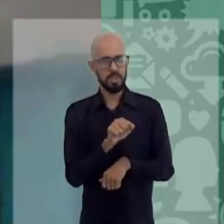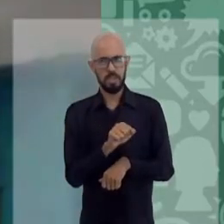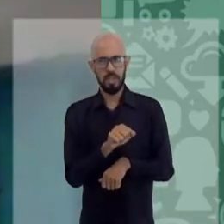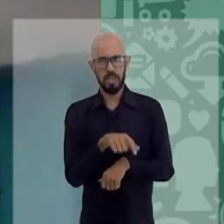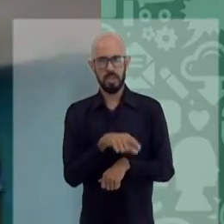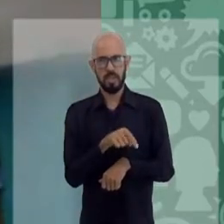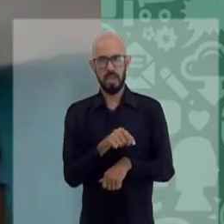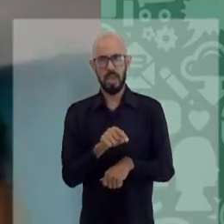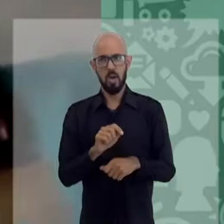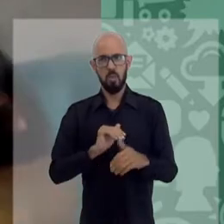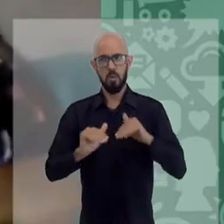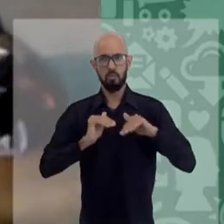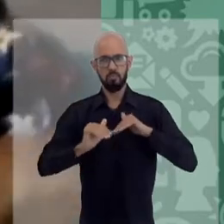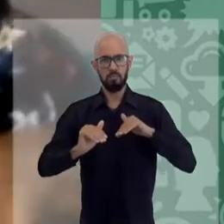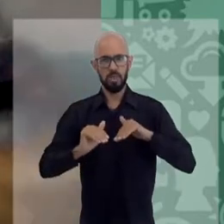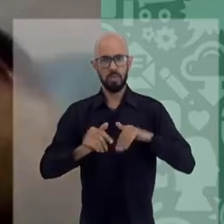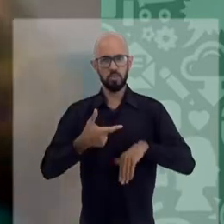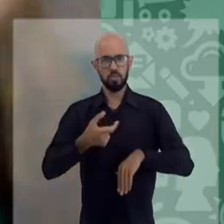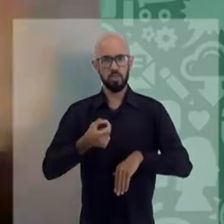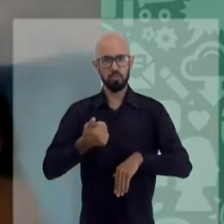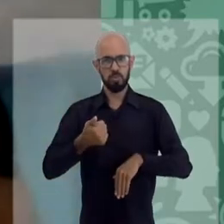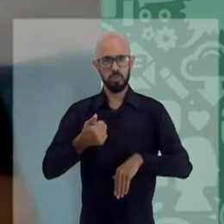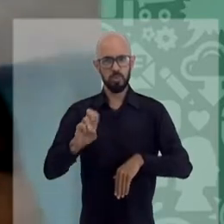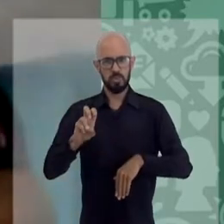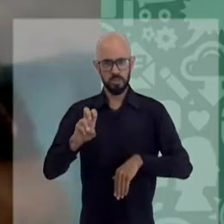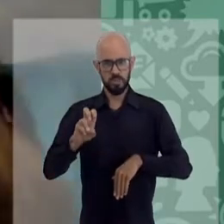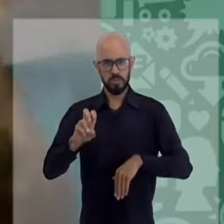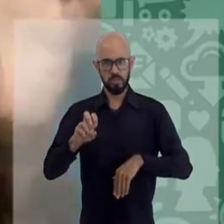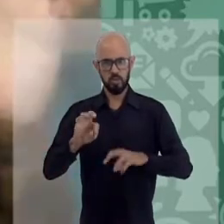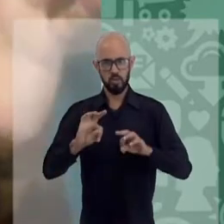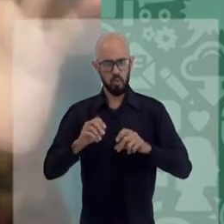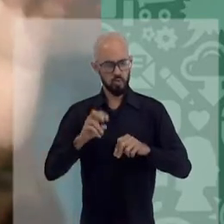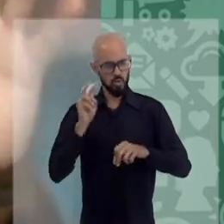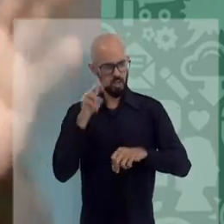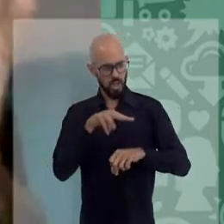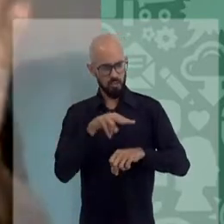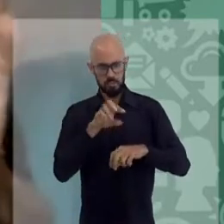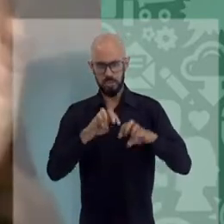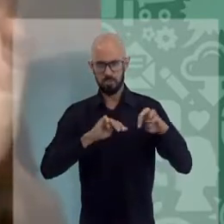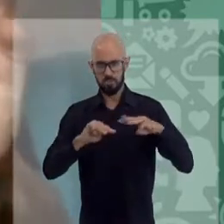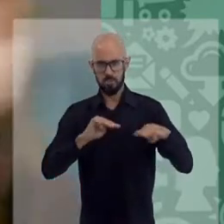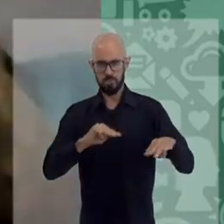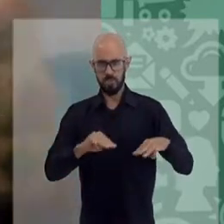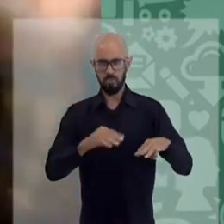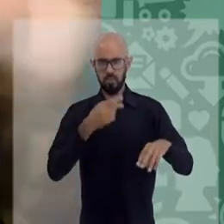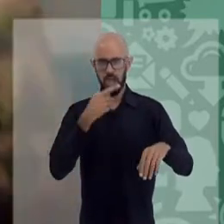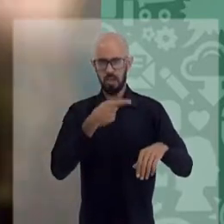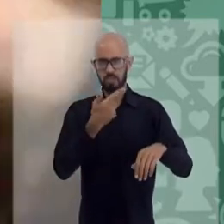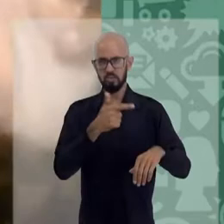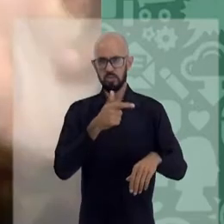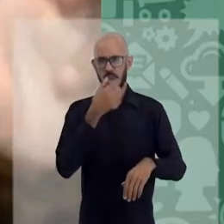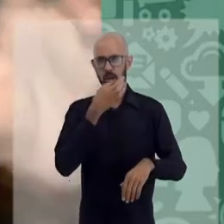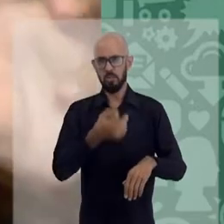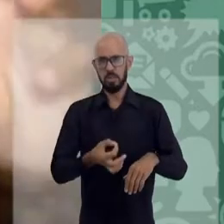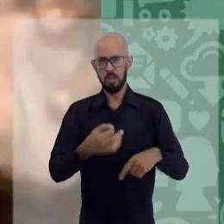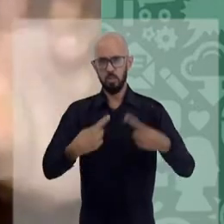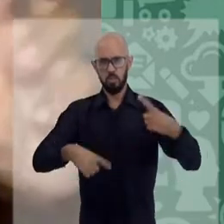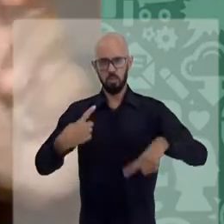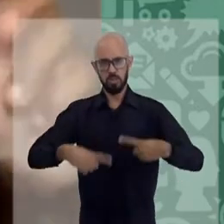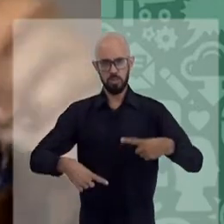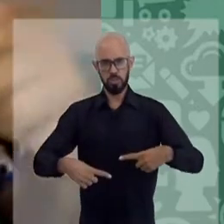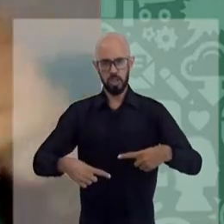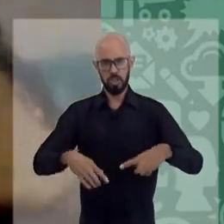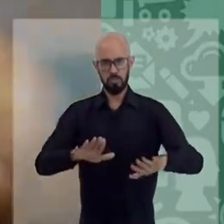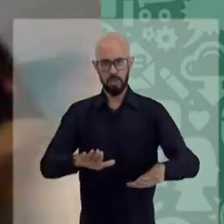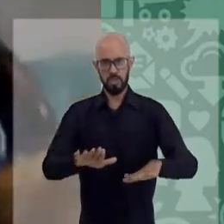movimento secundarista 2015. Todo mundo naquele momento olhava para esse movimento e falava assim, não. Os jovens não se posicionam politicamente,